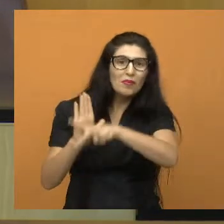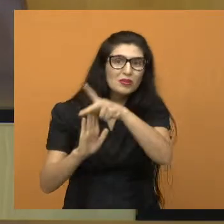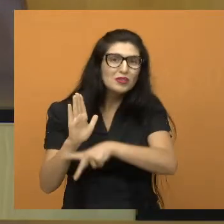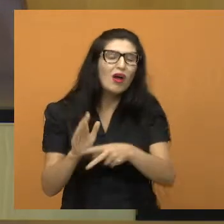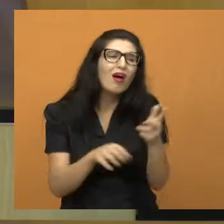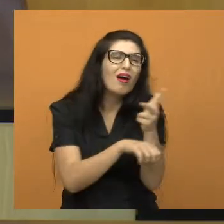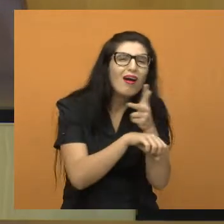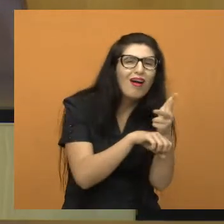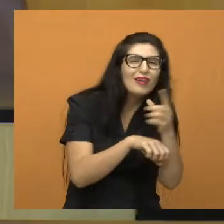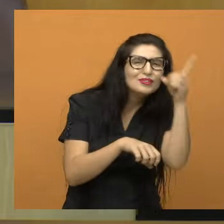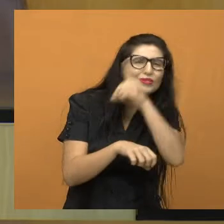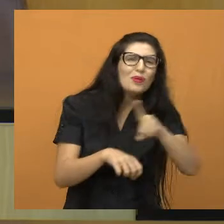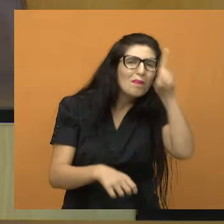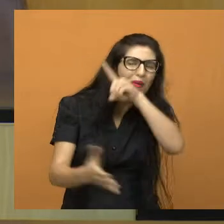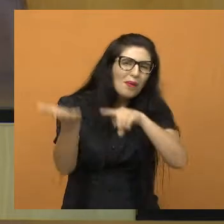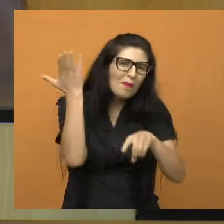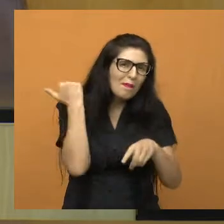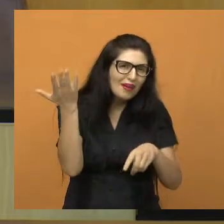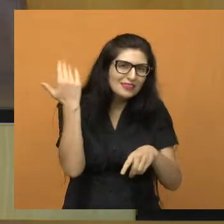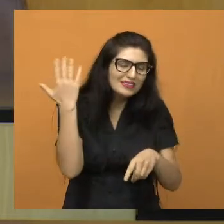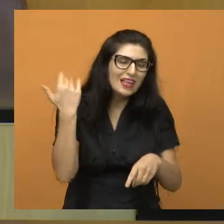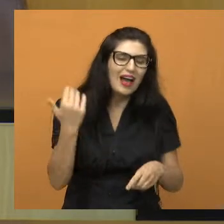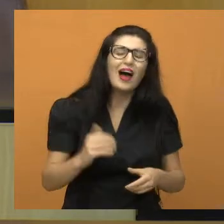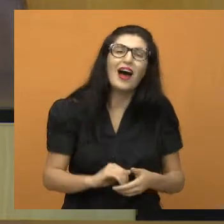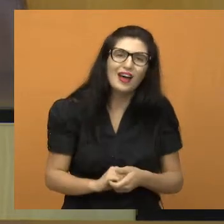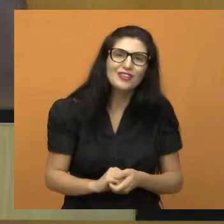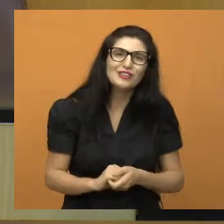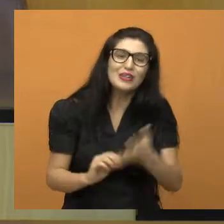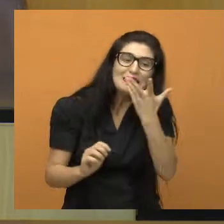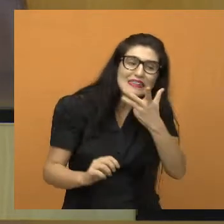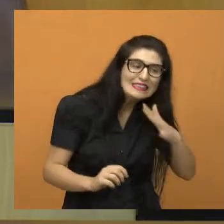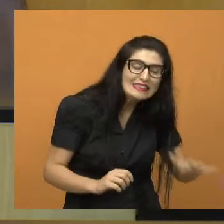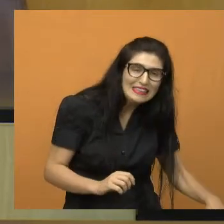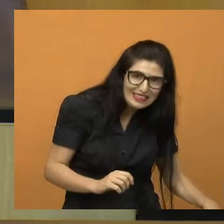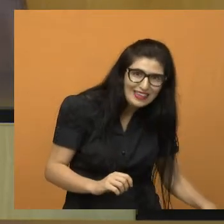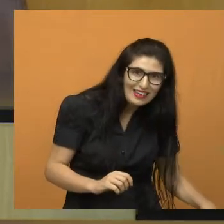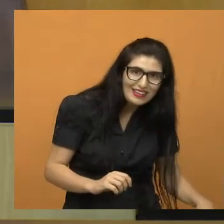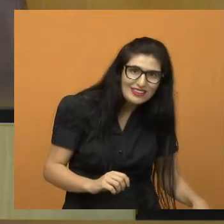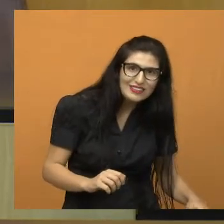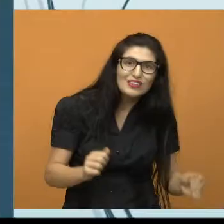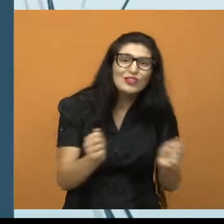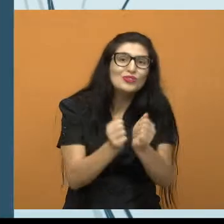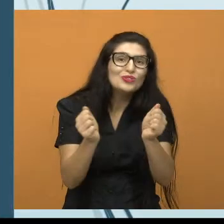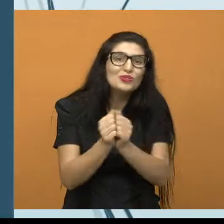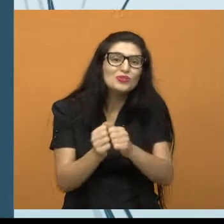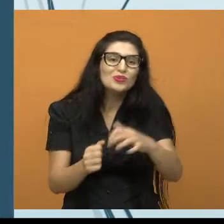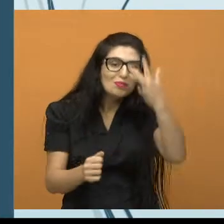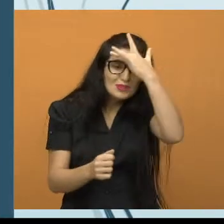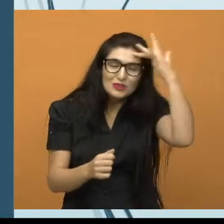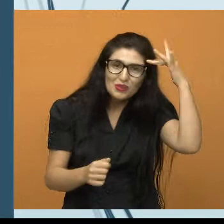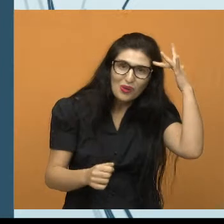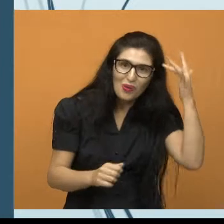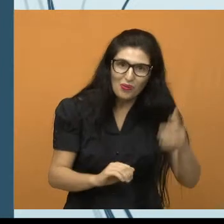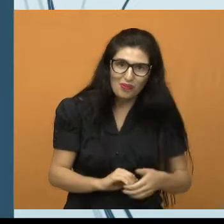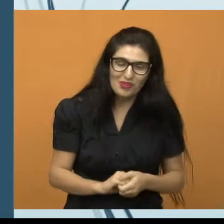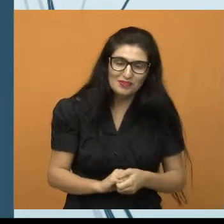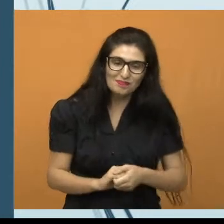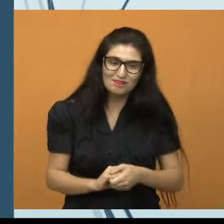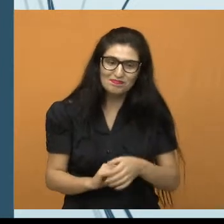o domingo que foi lá acolhendo a sociedade, a comunidade, por gentileza.